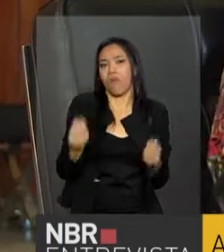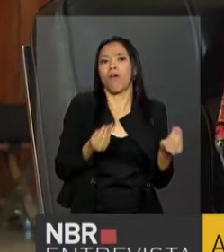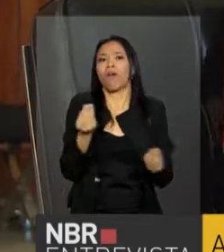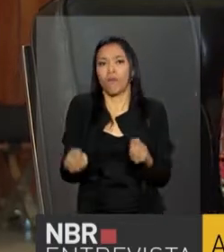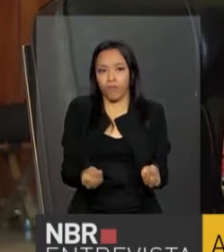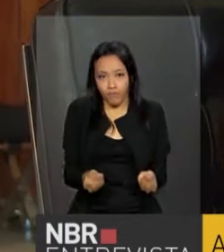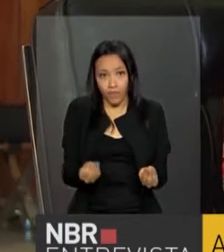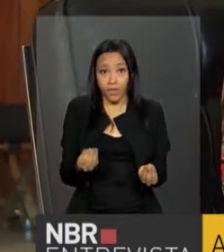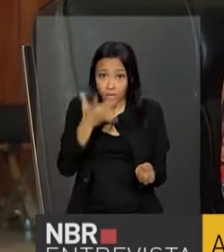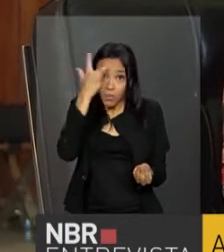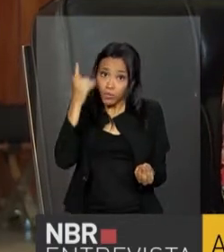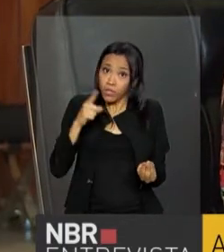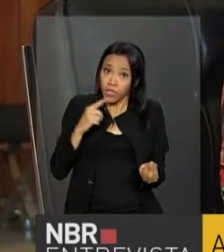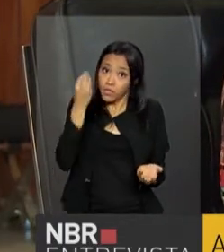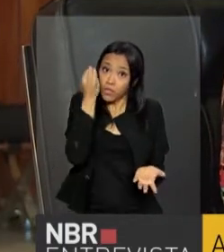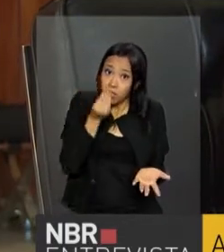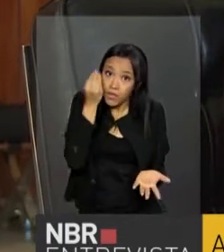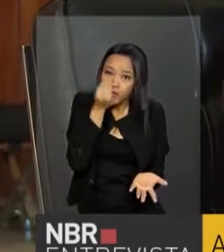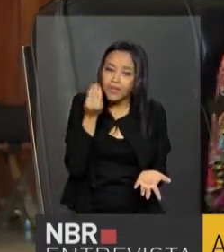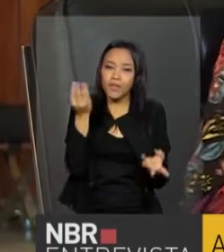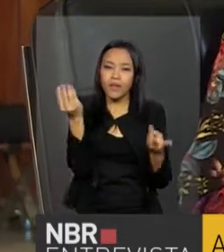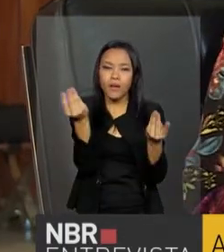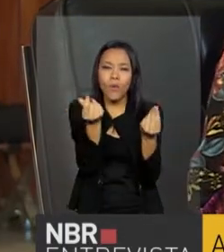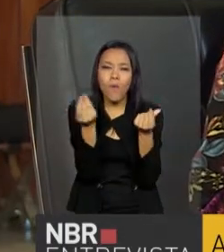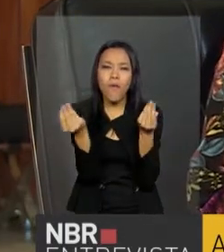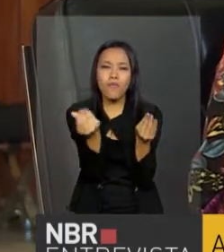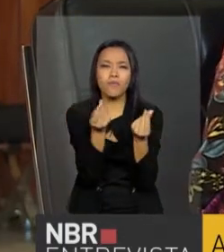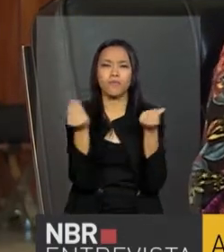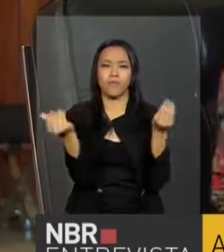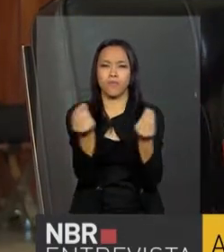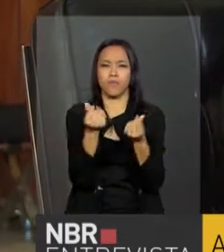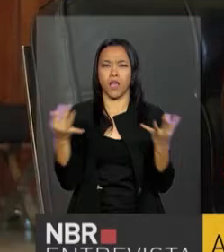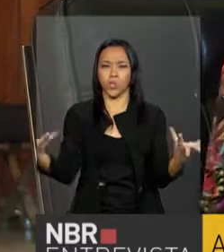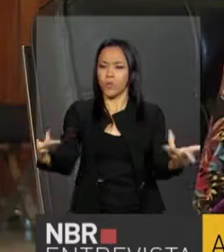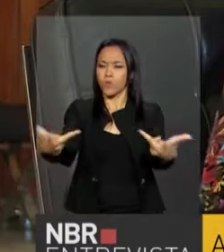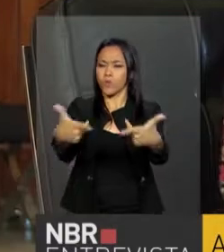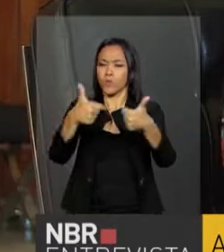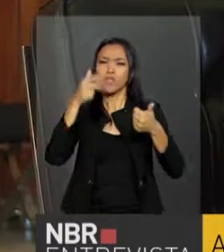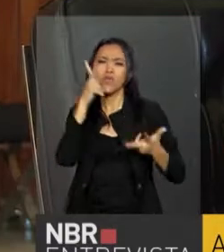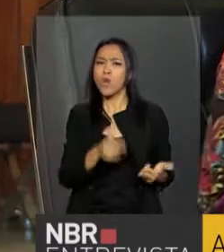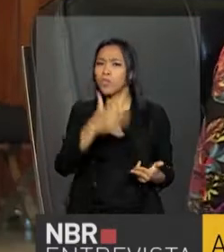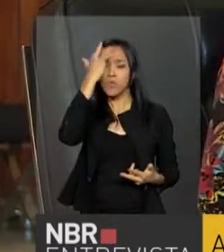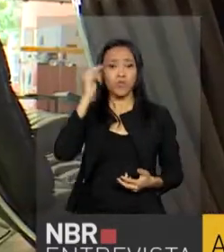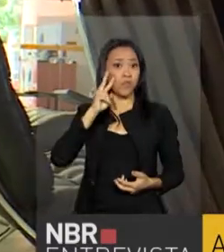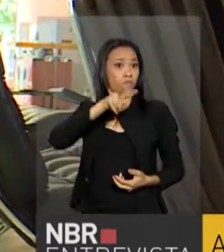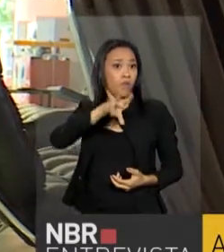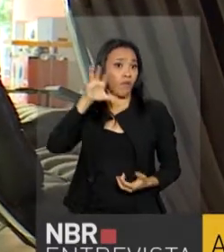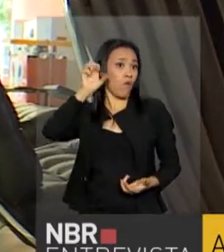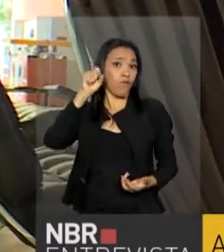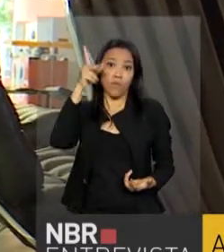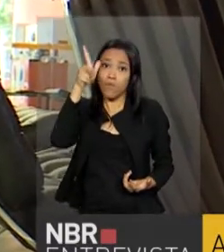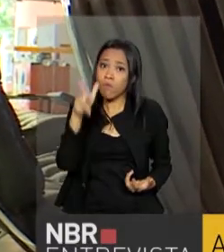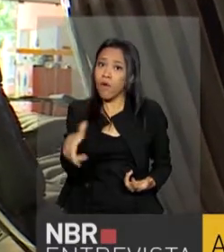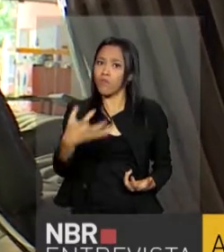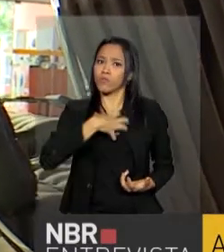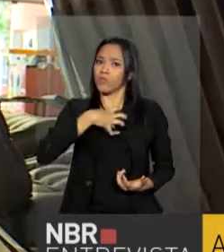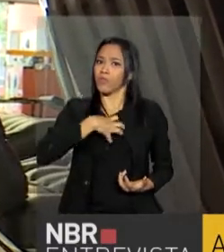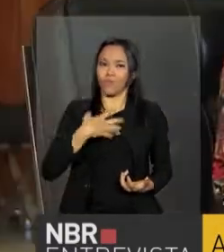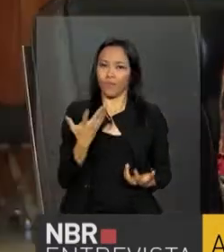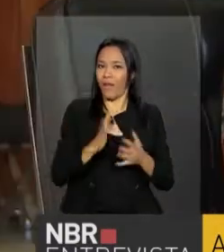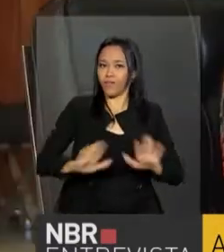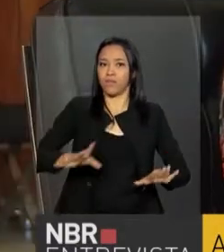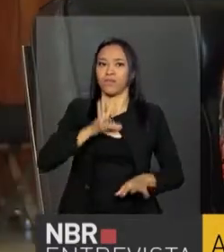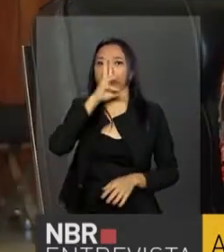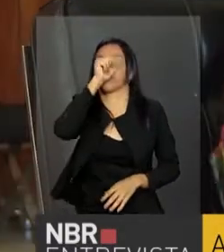que a pessoa tenha essa experiência estética como os outros, né, as pessoas que enxergam, as pessoas que ouvem, então não é assim,